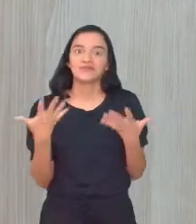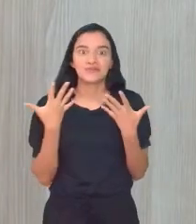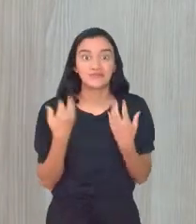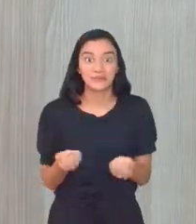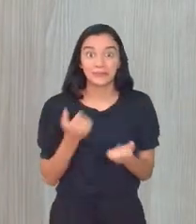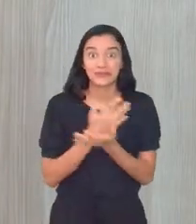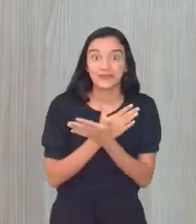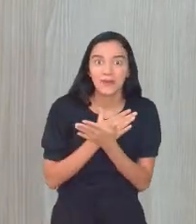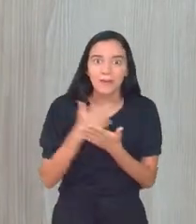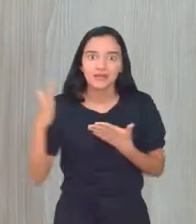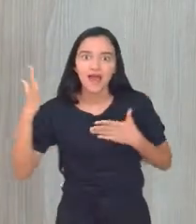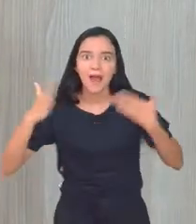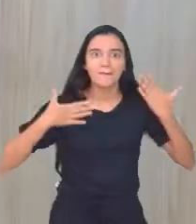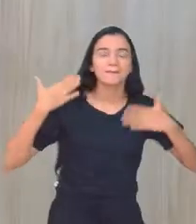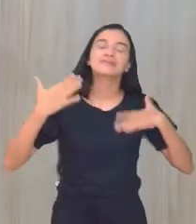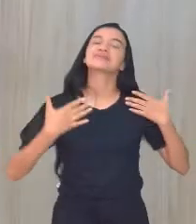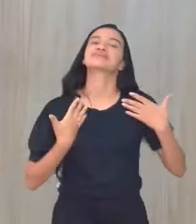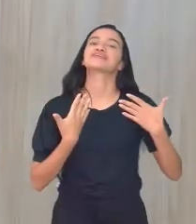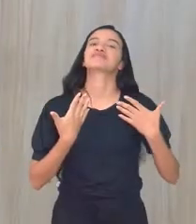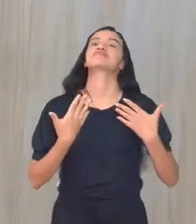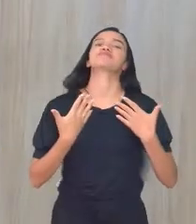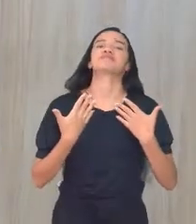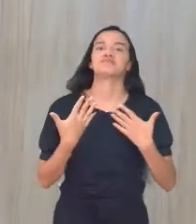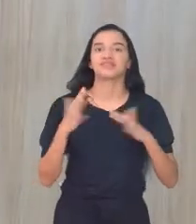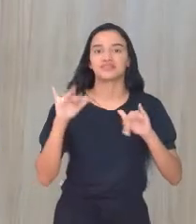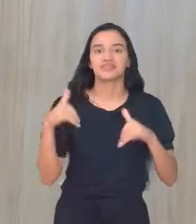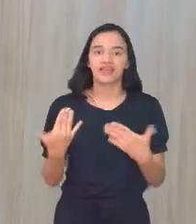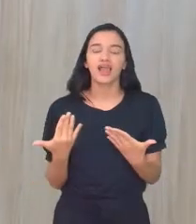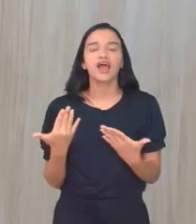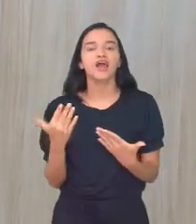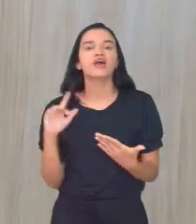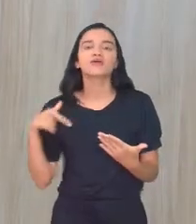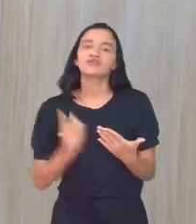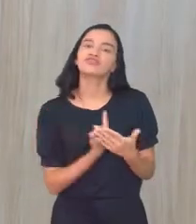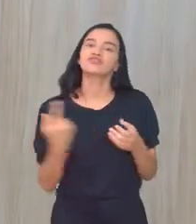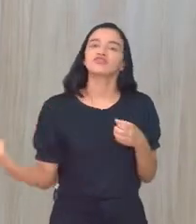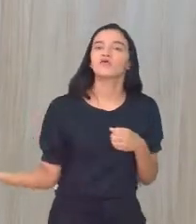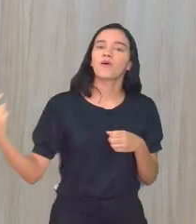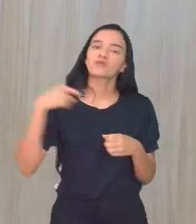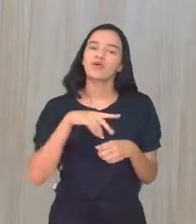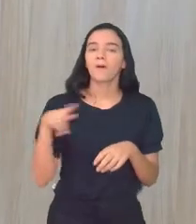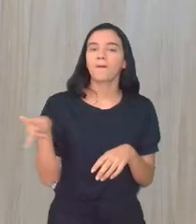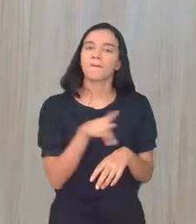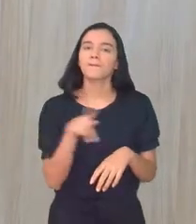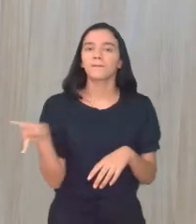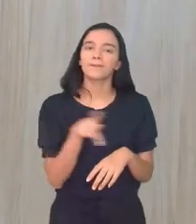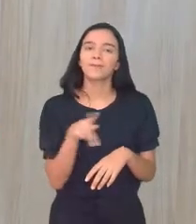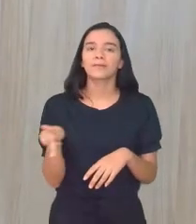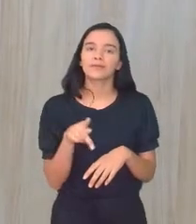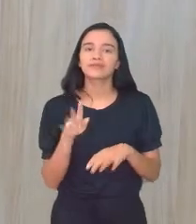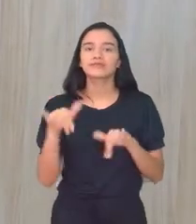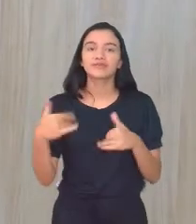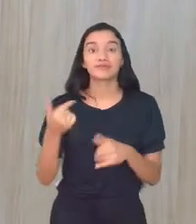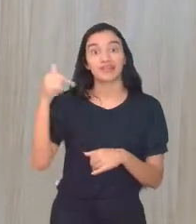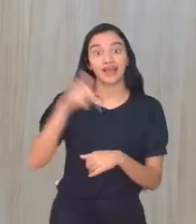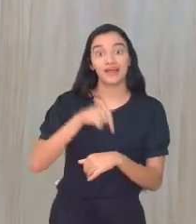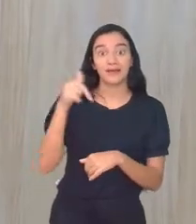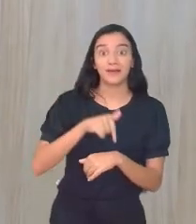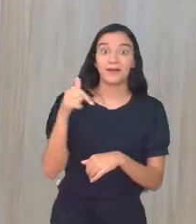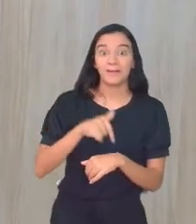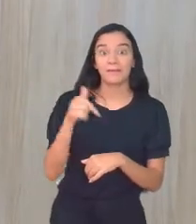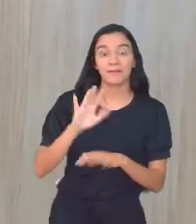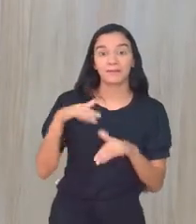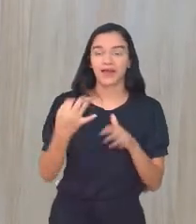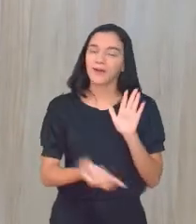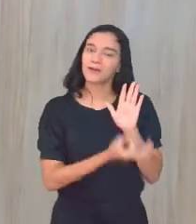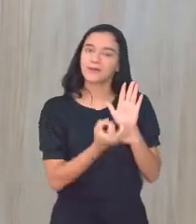começar o passeio? Simbora. Isso. E quando a gente voltar, o professor Luciano vai estar aqui para fazer